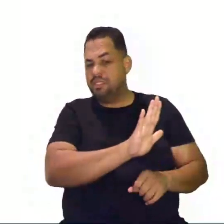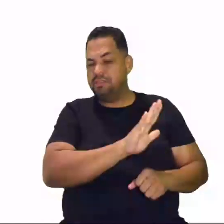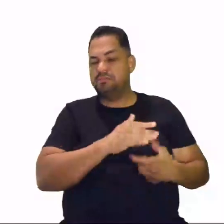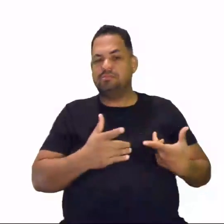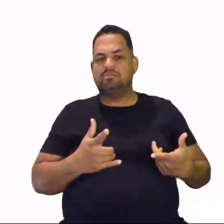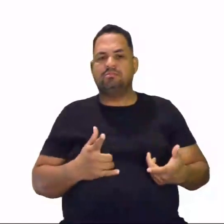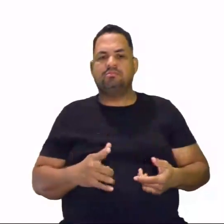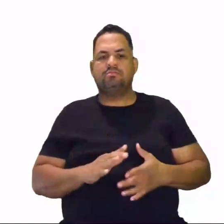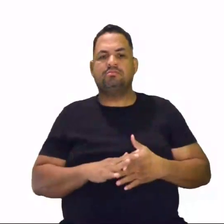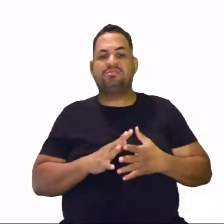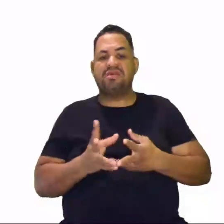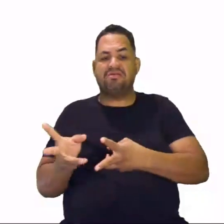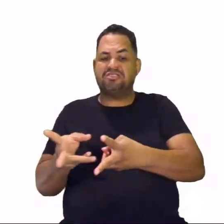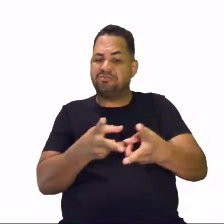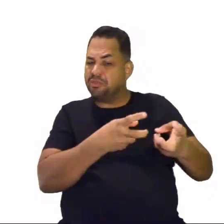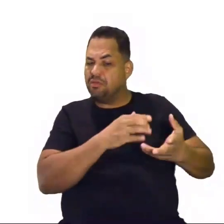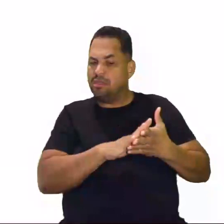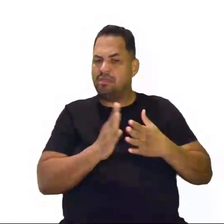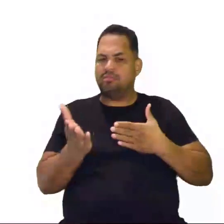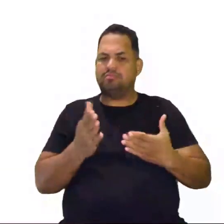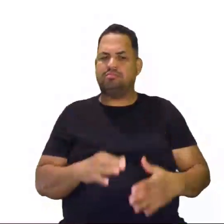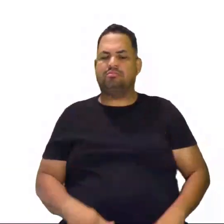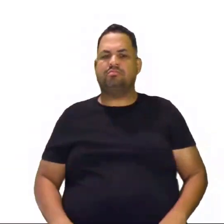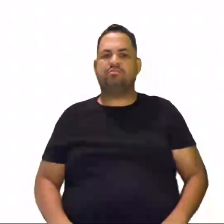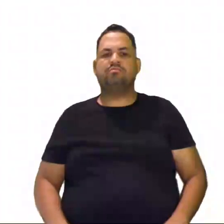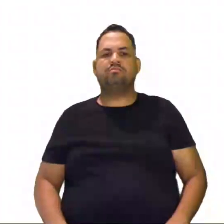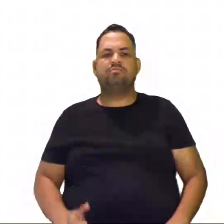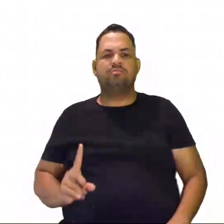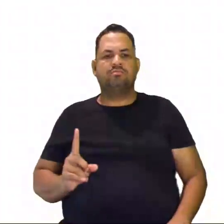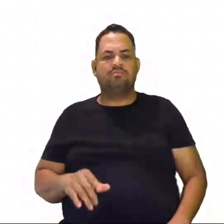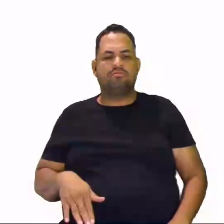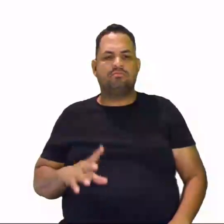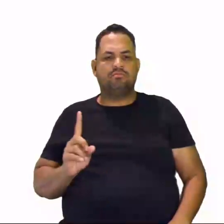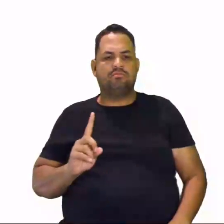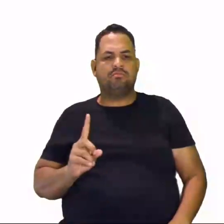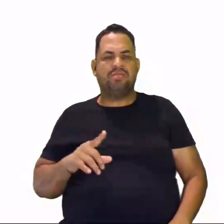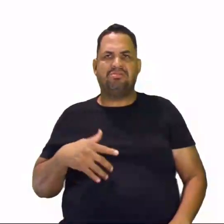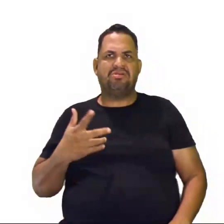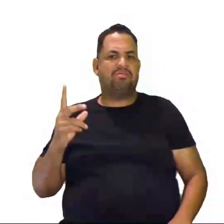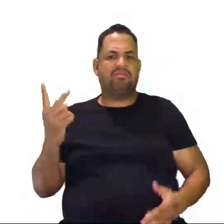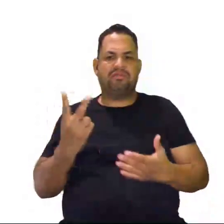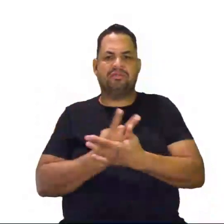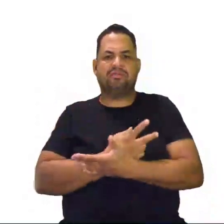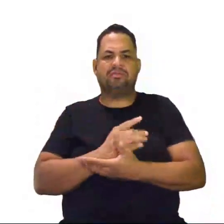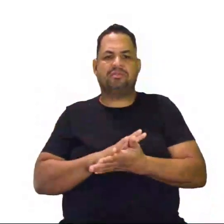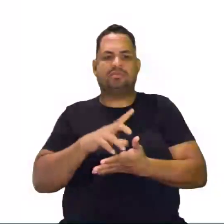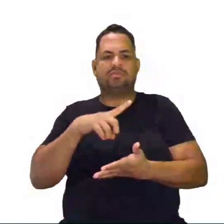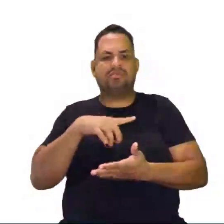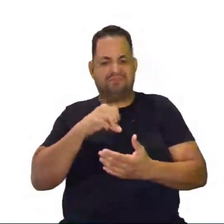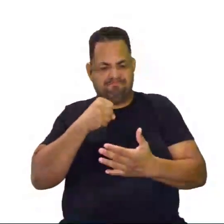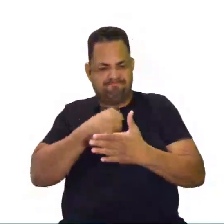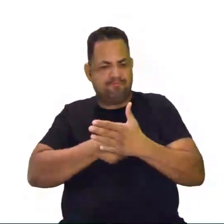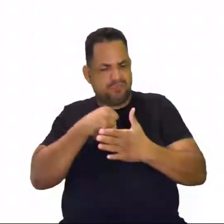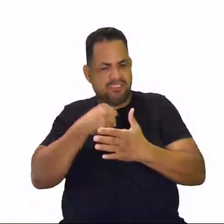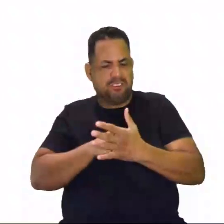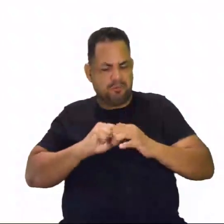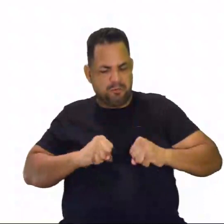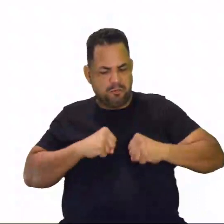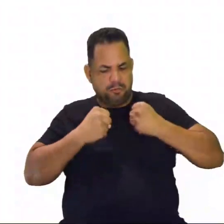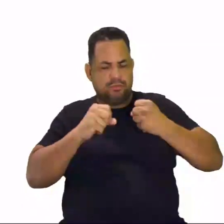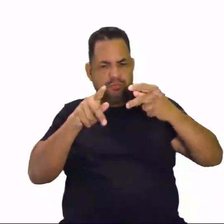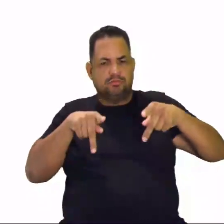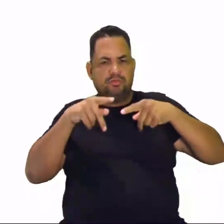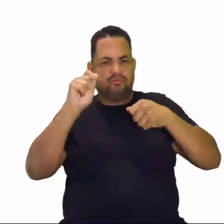vamos explorar vocês, né? E isso não foi algo que ocorreu, existe muita resistência. Os